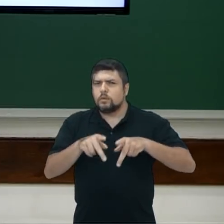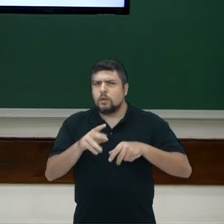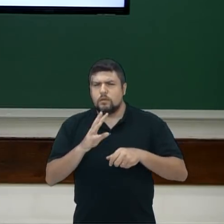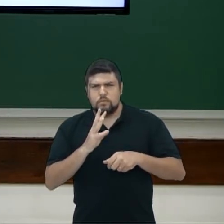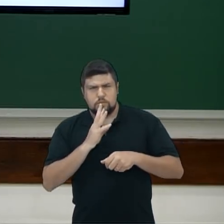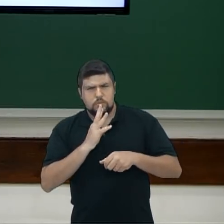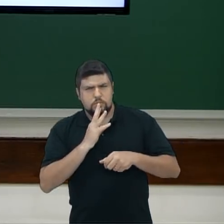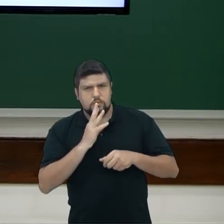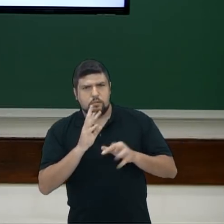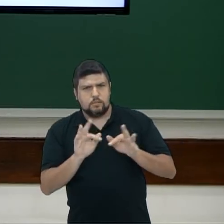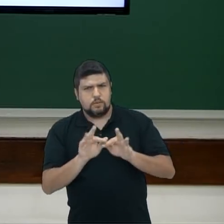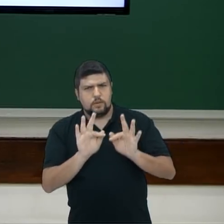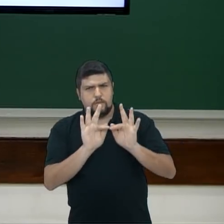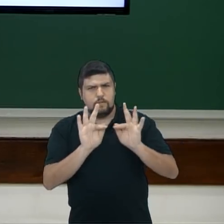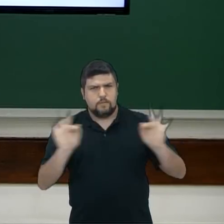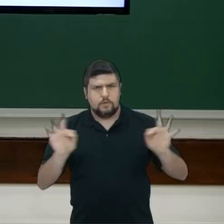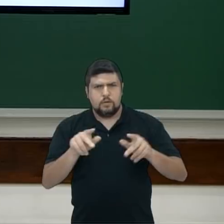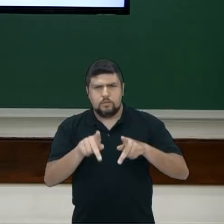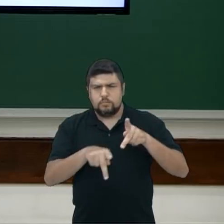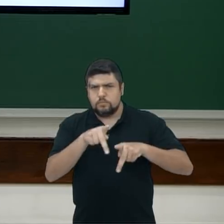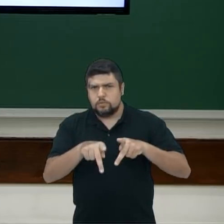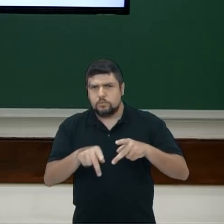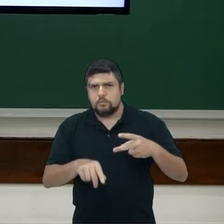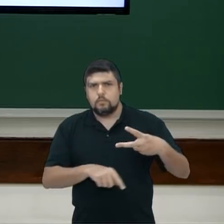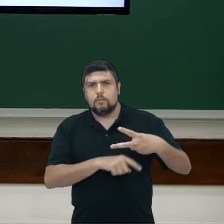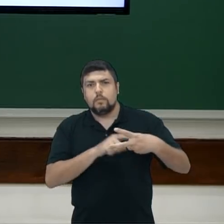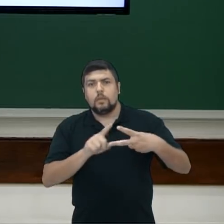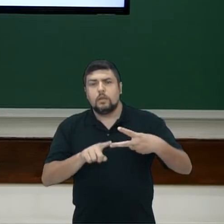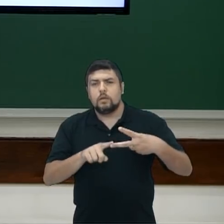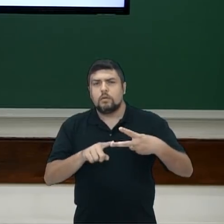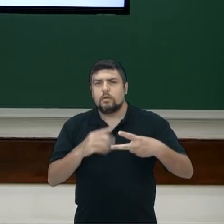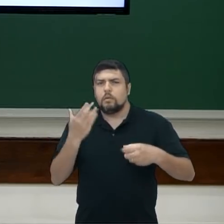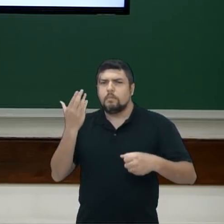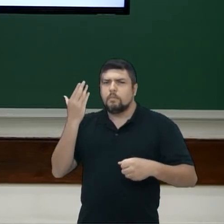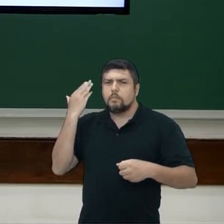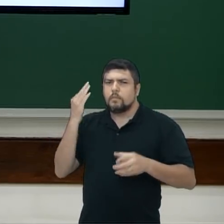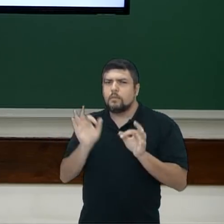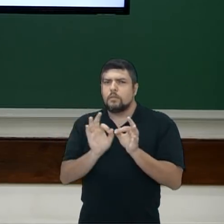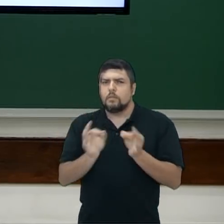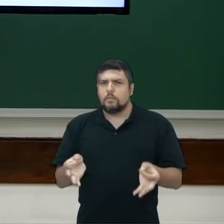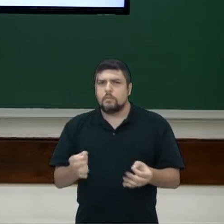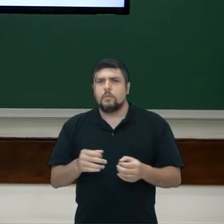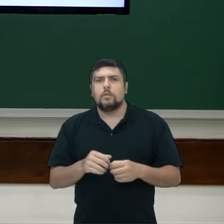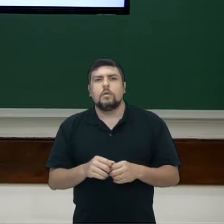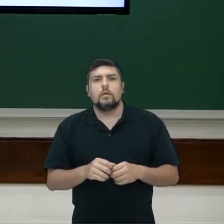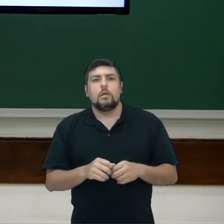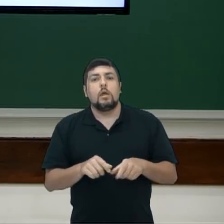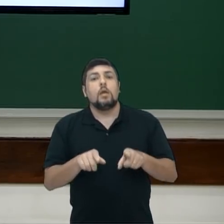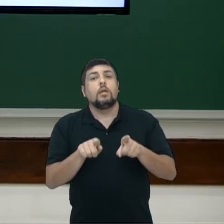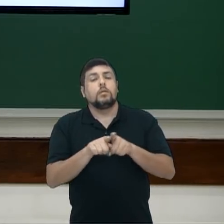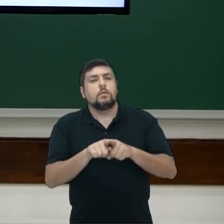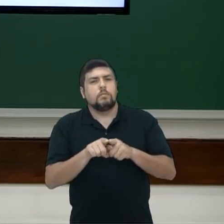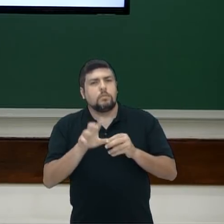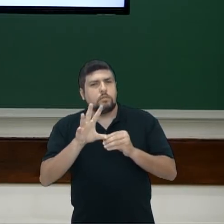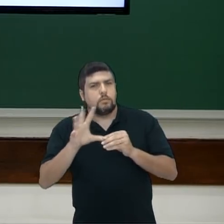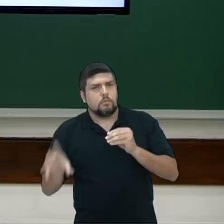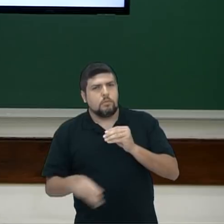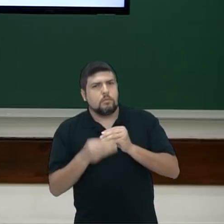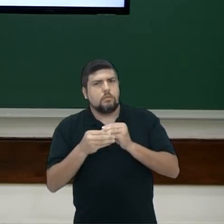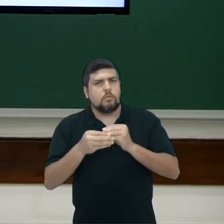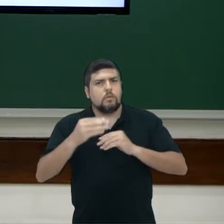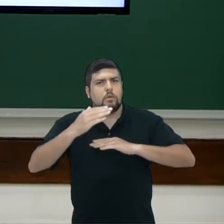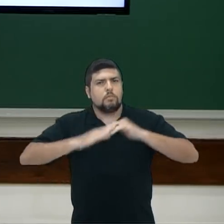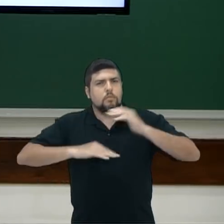nessa palavra? Vamos falar um pouquinho sobre o simple past, do passado. E vamos acrescentar mais algumas profissões. Vamos